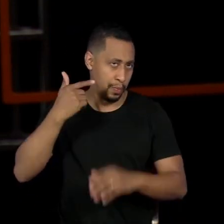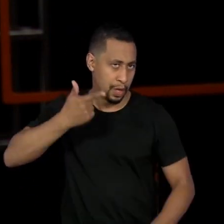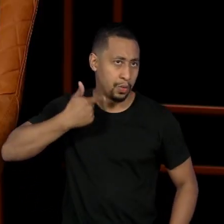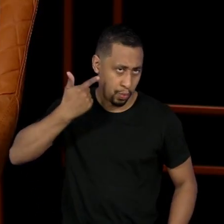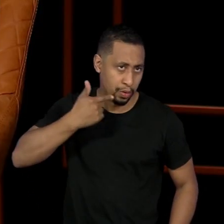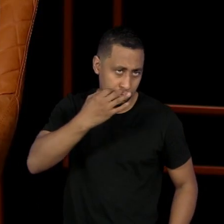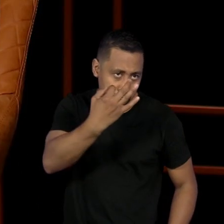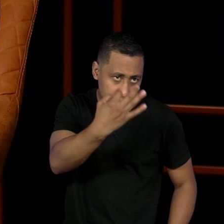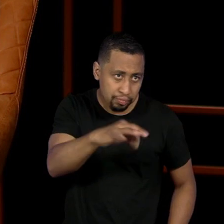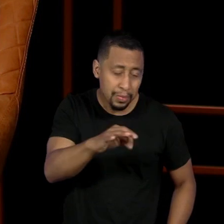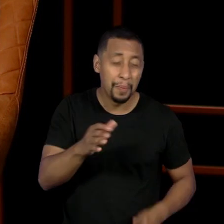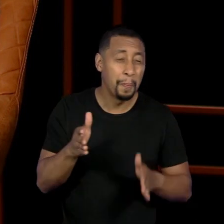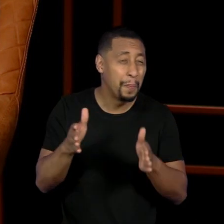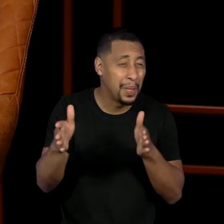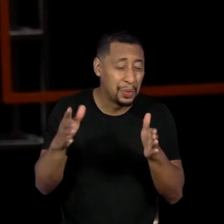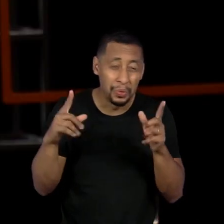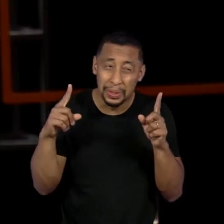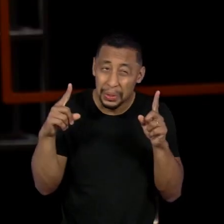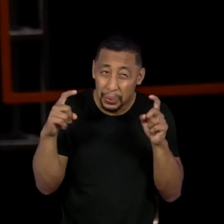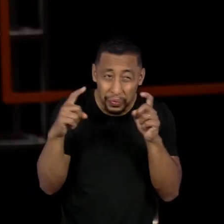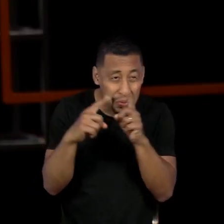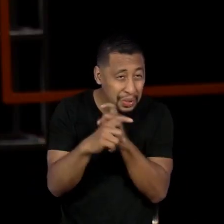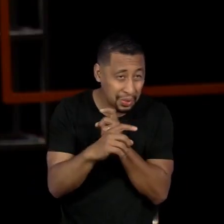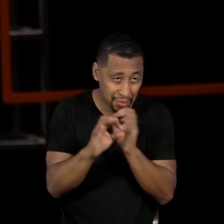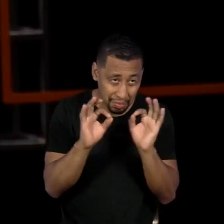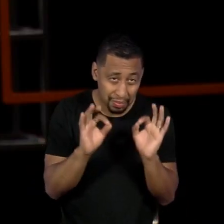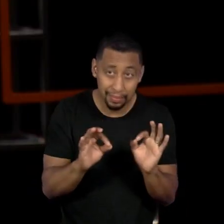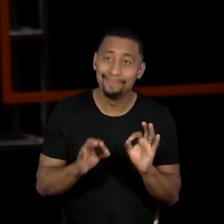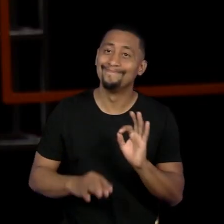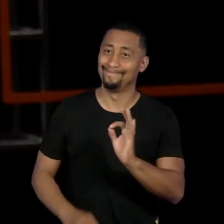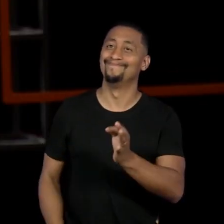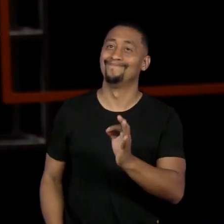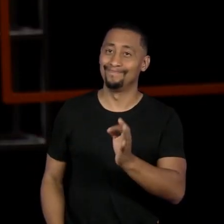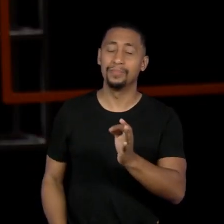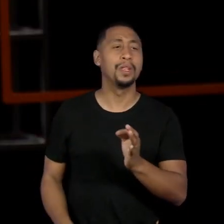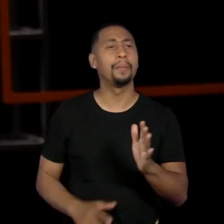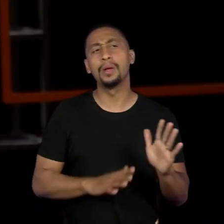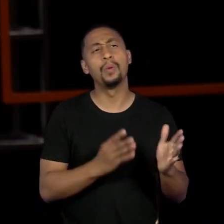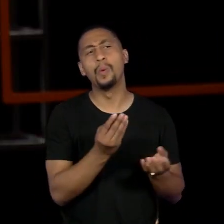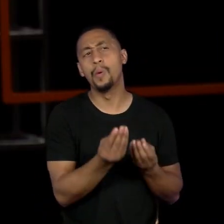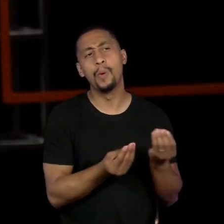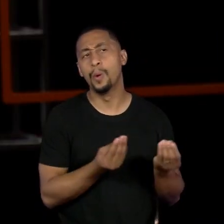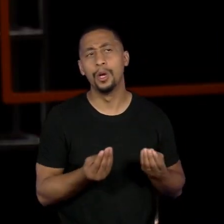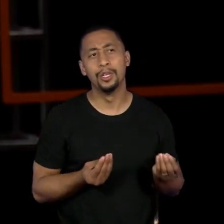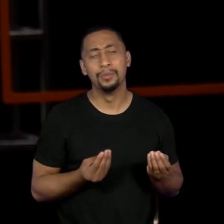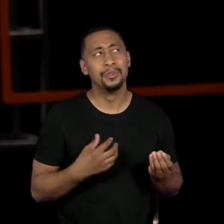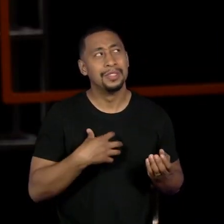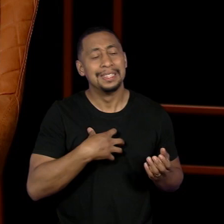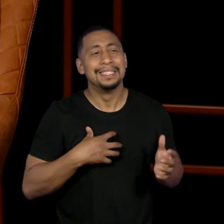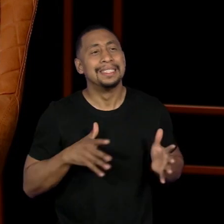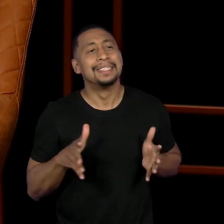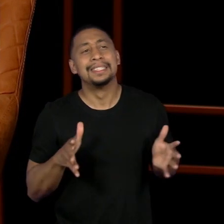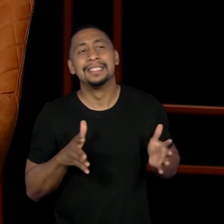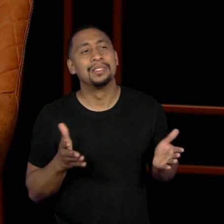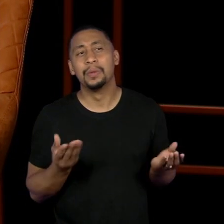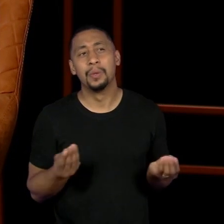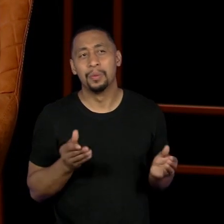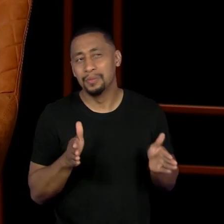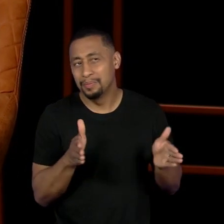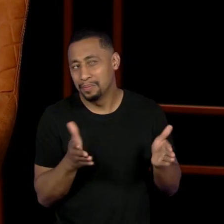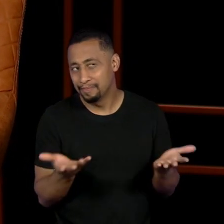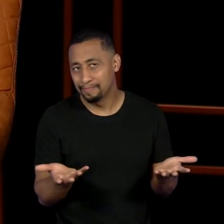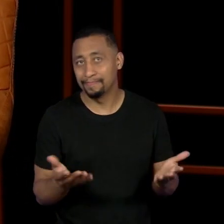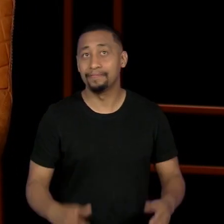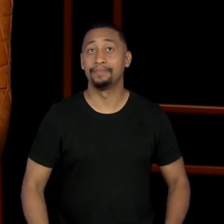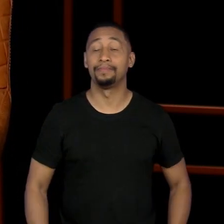muito grave, vamos dizer, com prognósticos muito ruins, inclusive, né? Como é que você encarou esse período? Quando eu fiquei